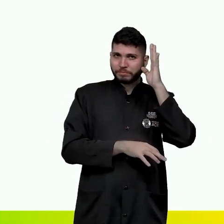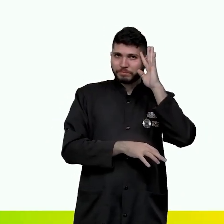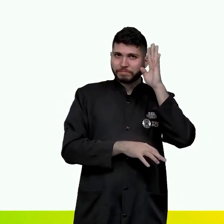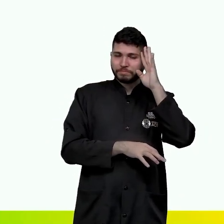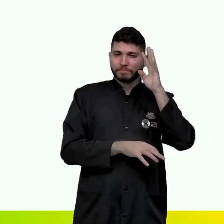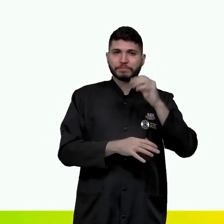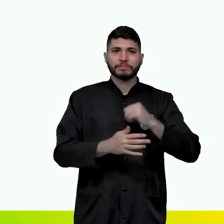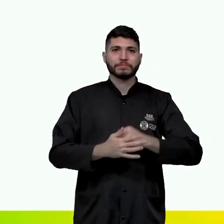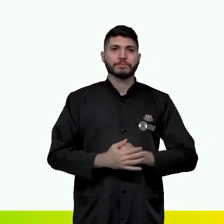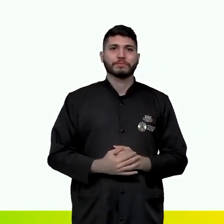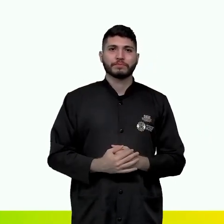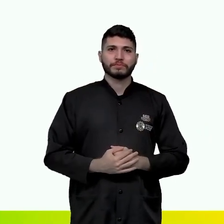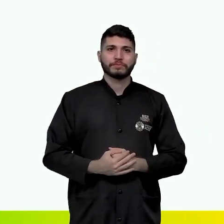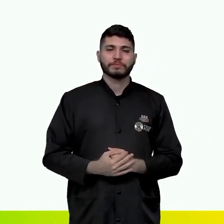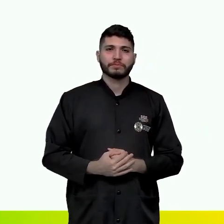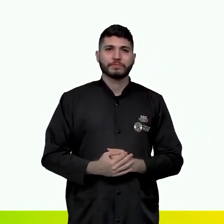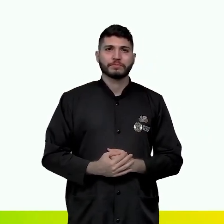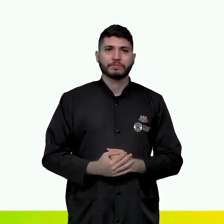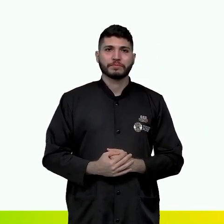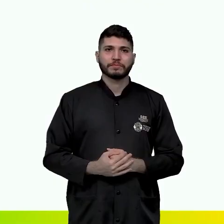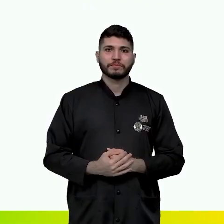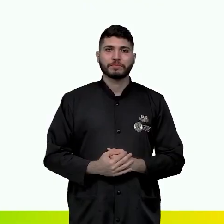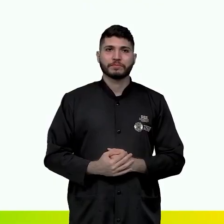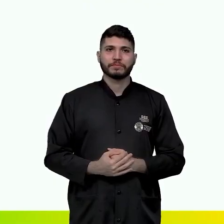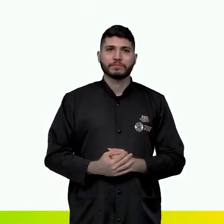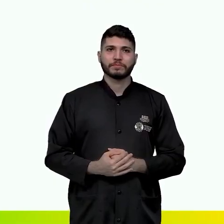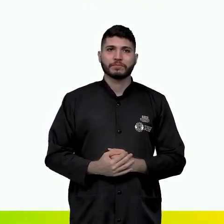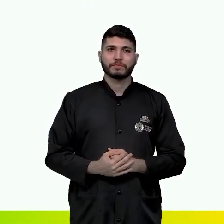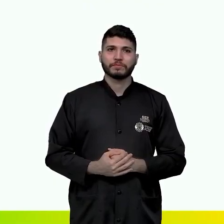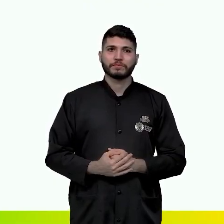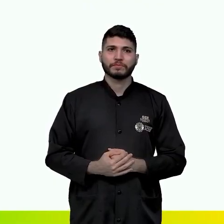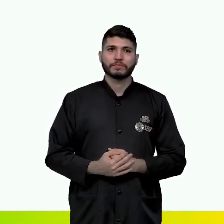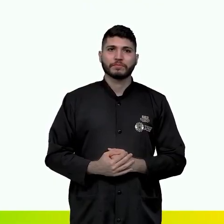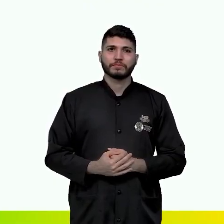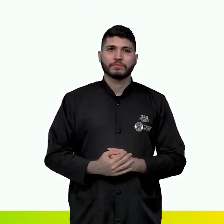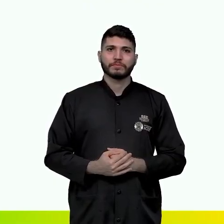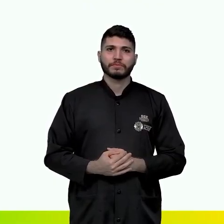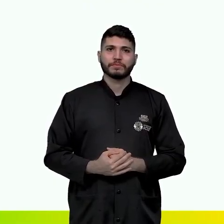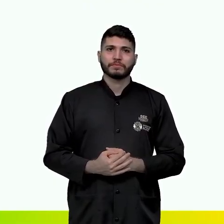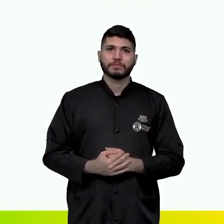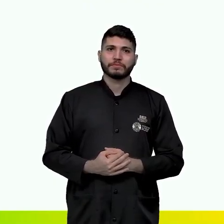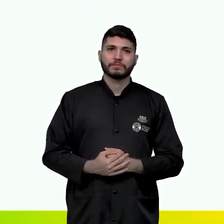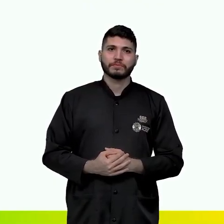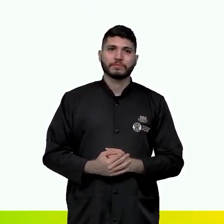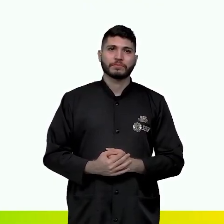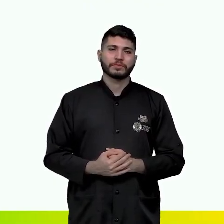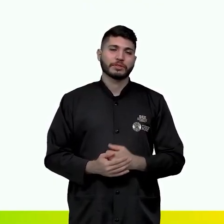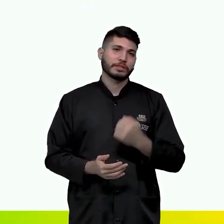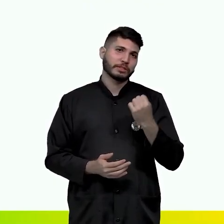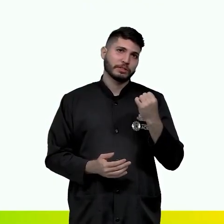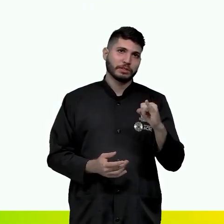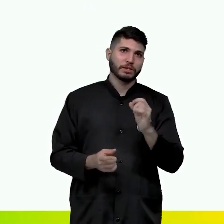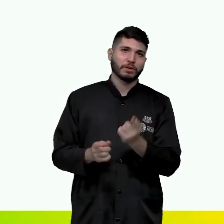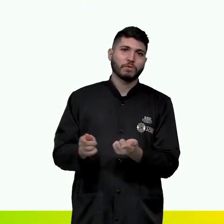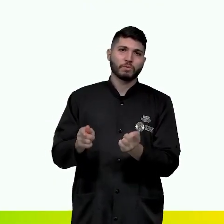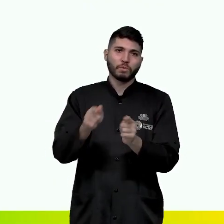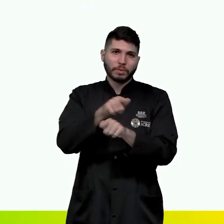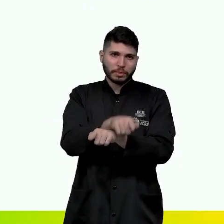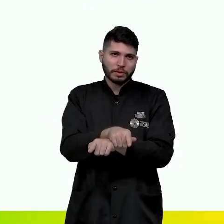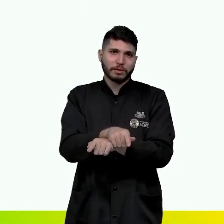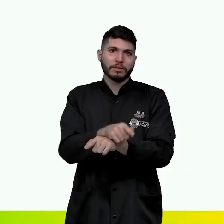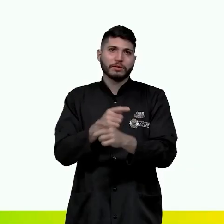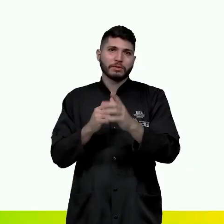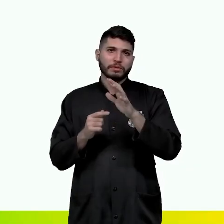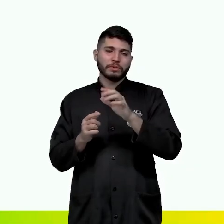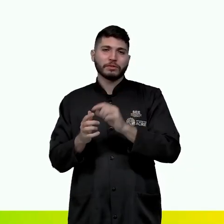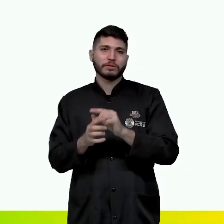for assim, ele vai ser formado por 4 triângulos equiláteros. Por exemplo, esse aqui. E nós sabemos como calcular a